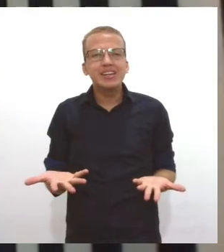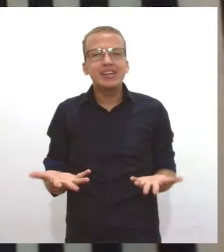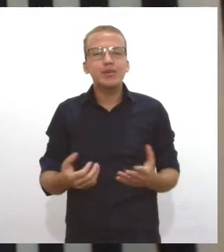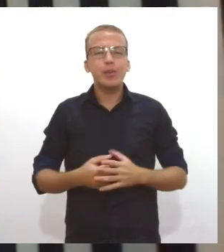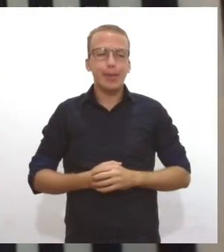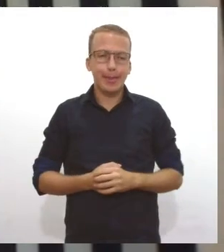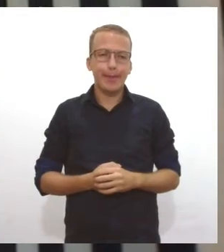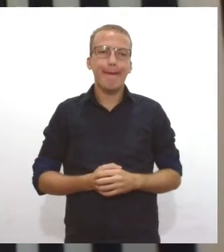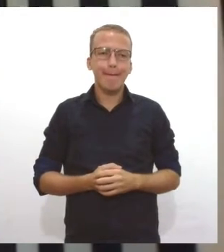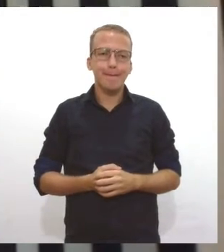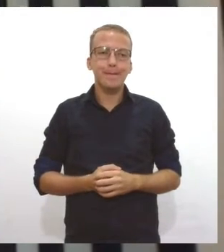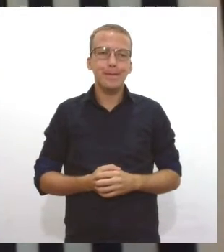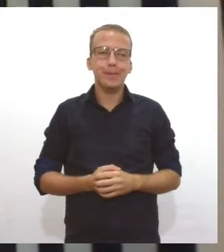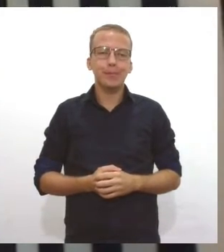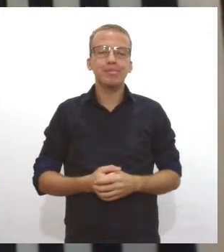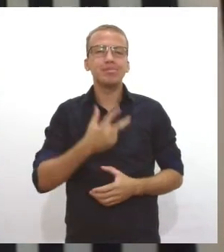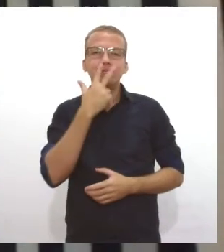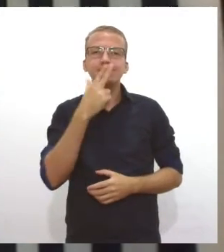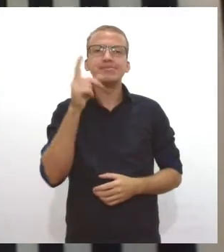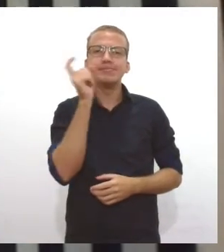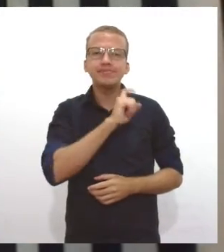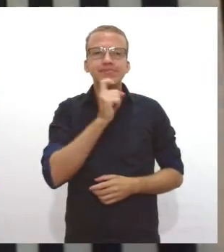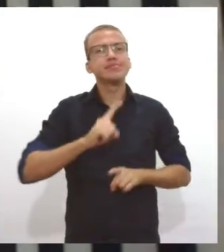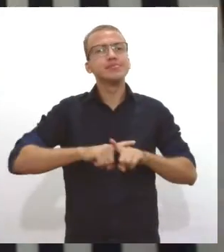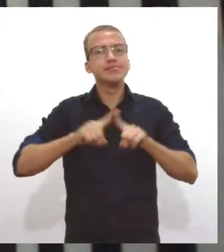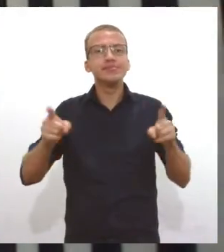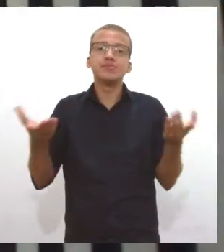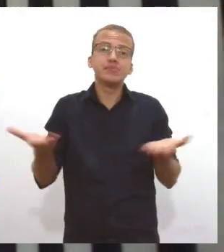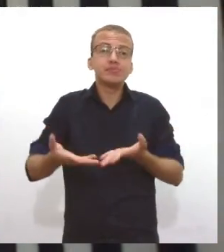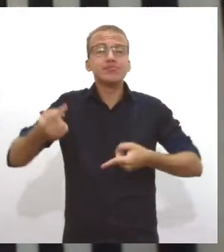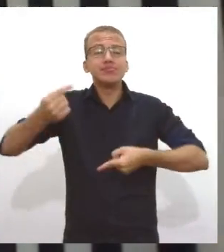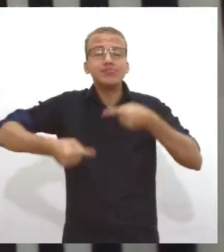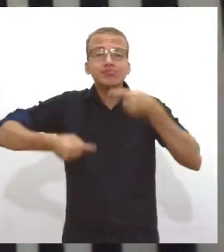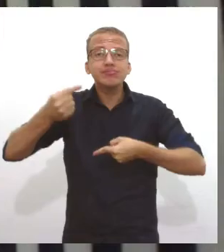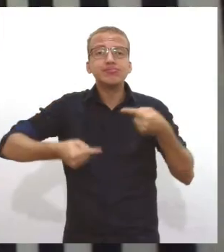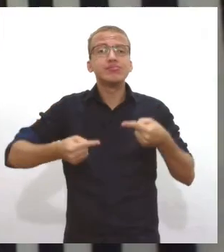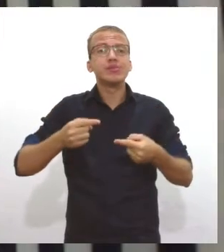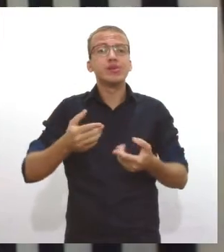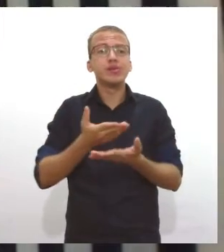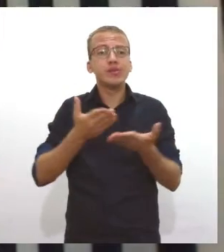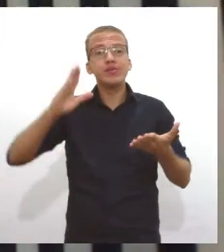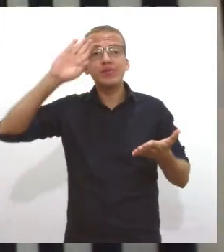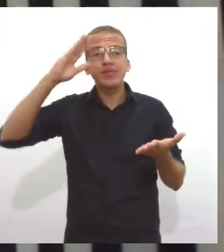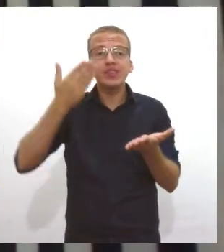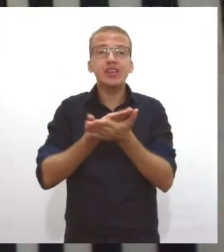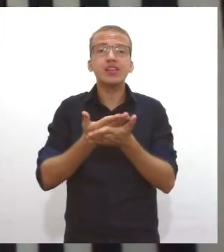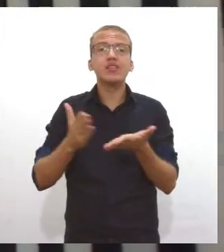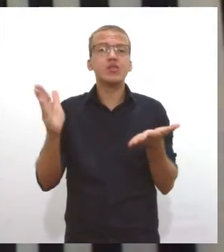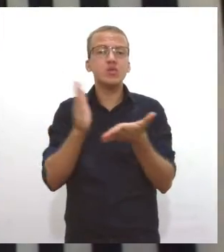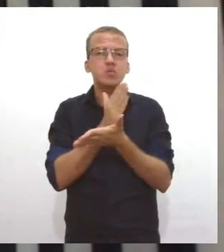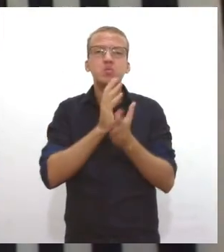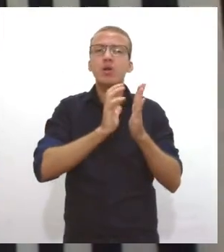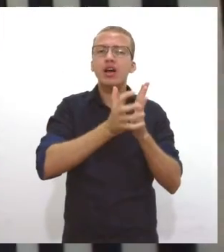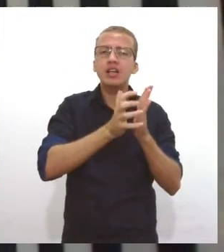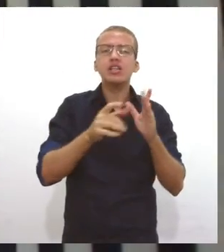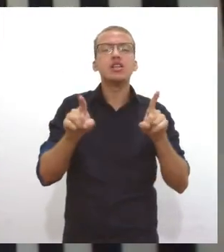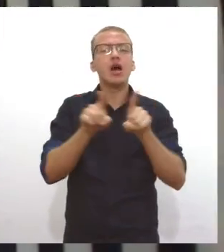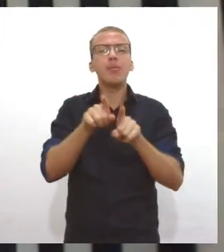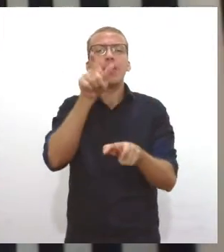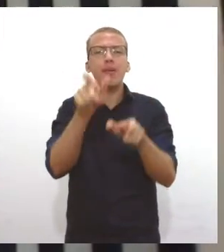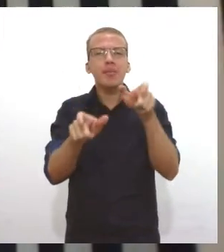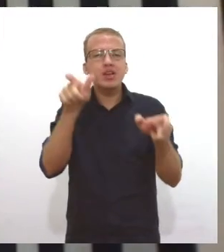parece mentira mas foi isso que nós discutimos hoje E acredite teve partidos parlamentares que